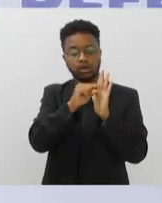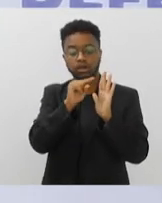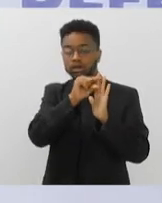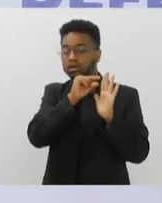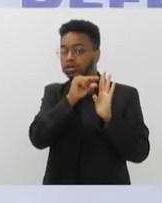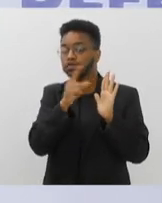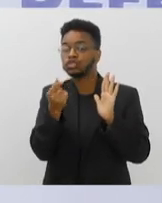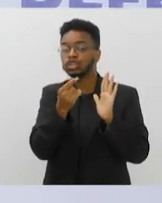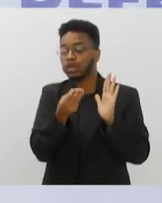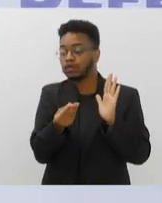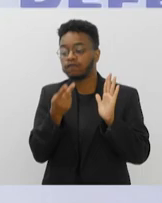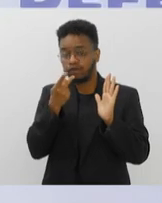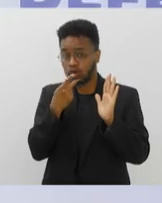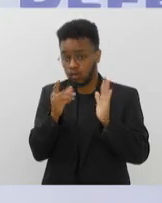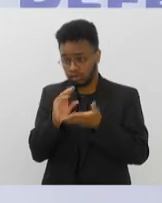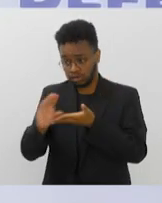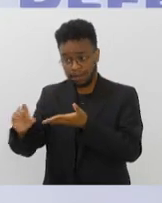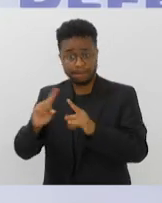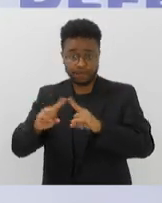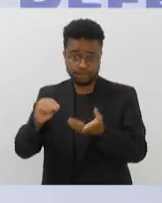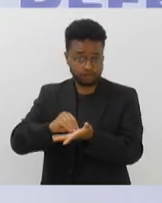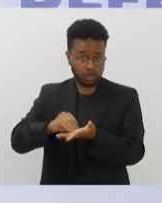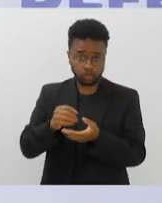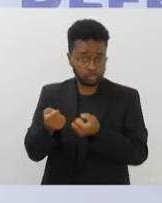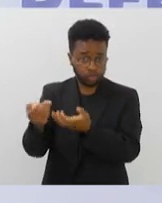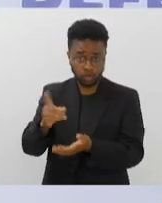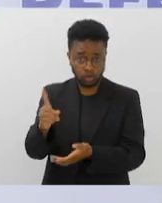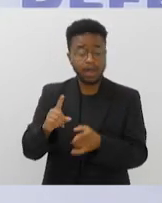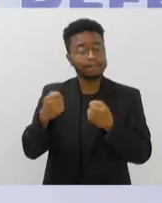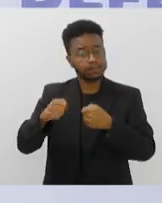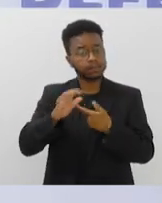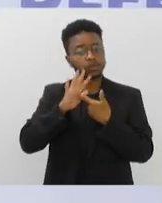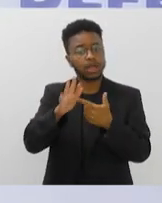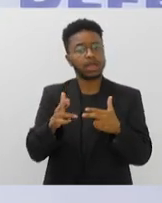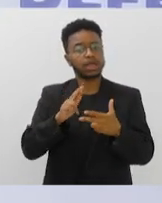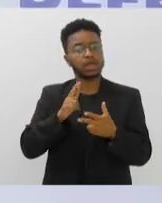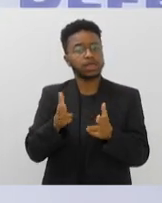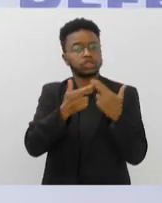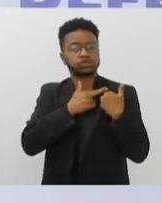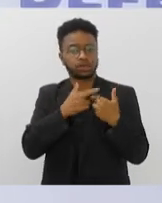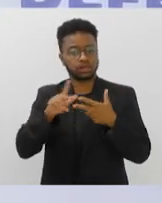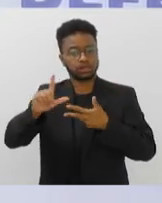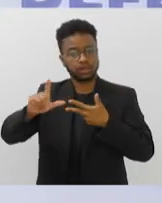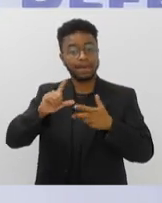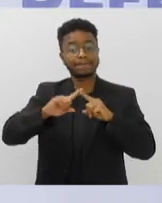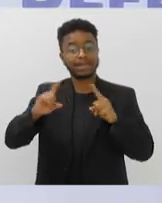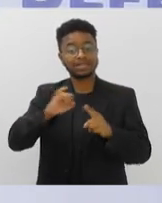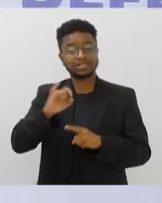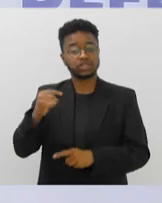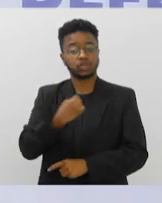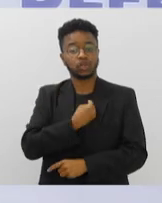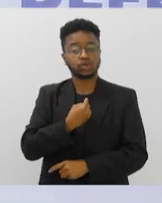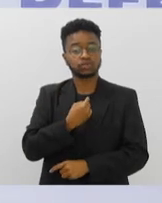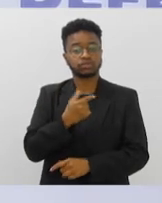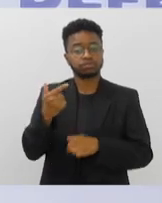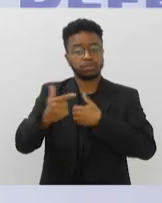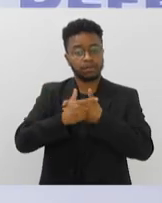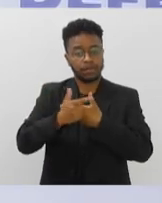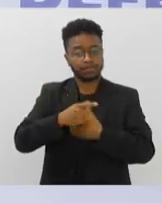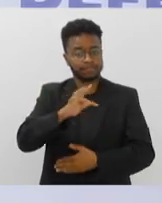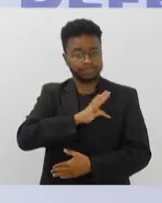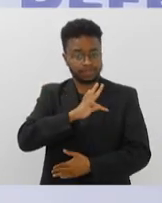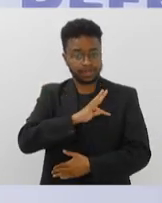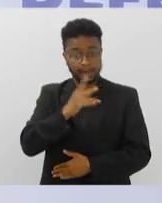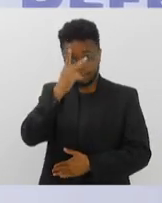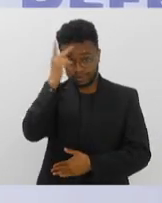não tá cadê chegar articular junto ao poder legislativo e colocar responsabilidade mas quando nós temos um lugar de fala técnico as quem